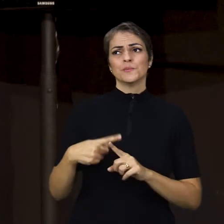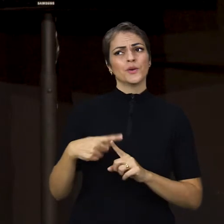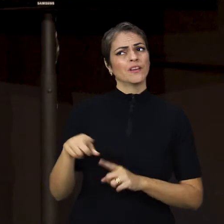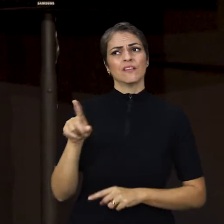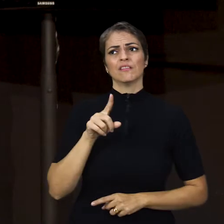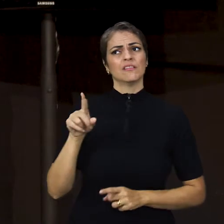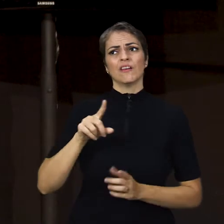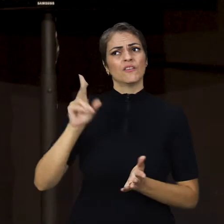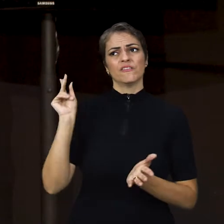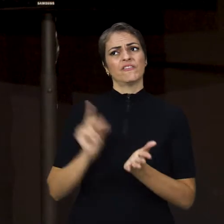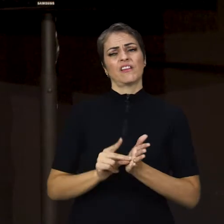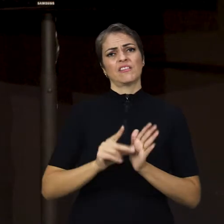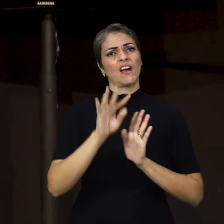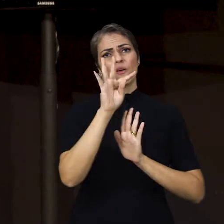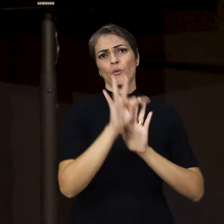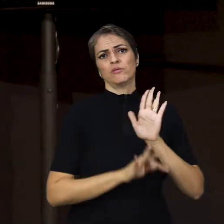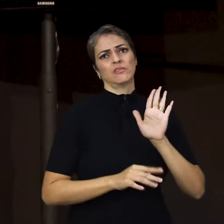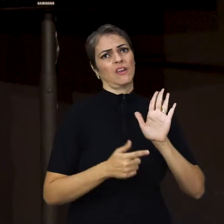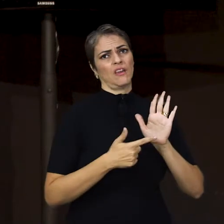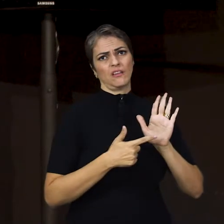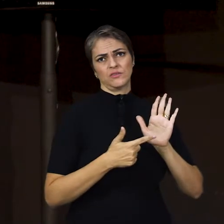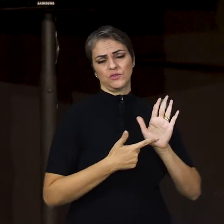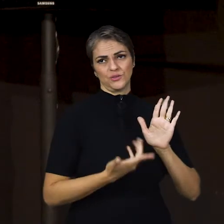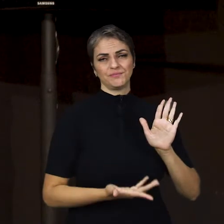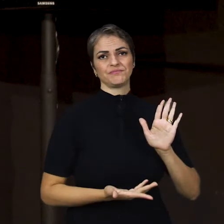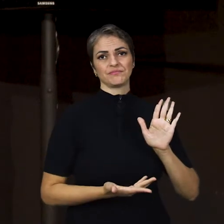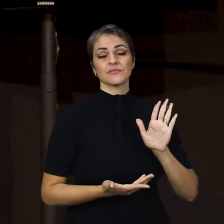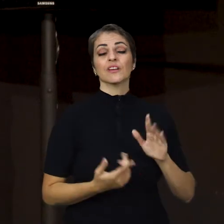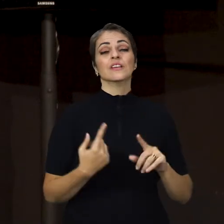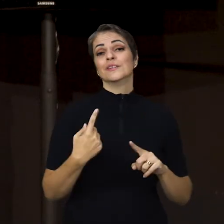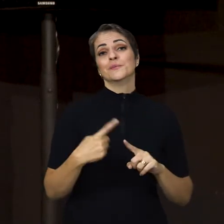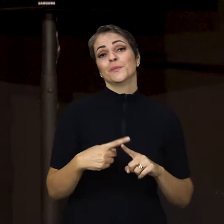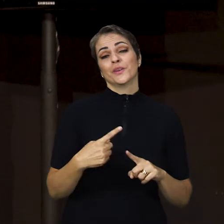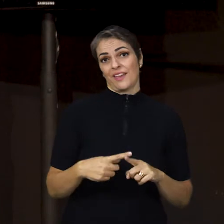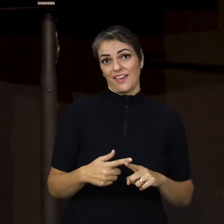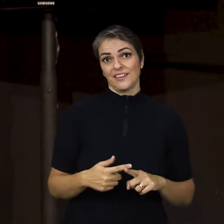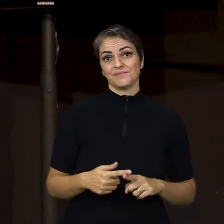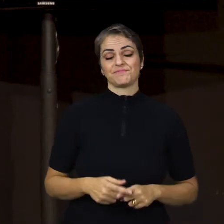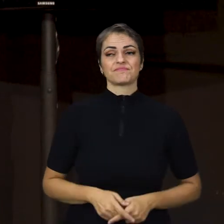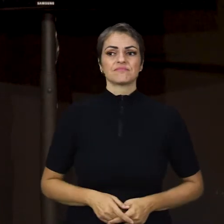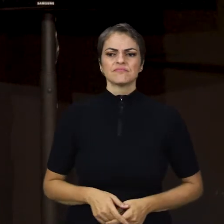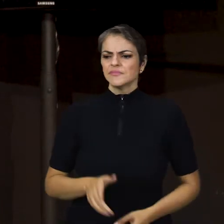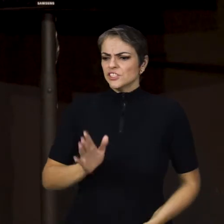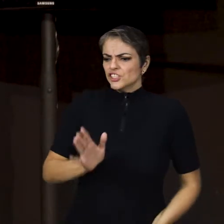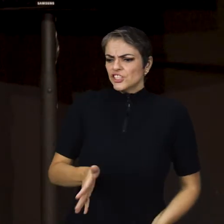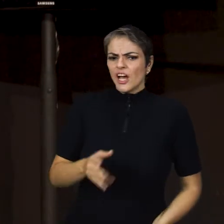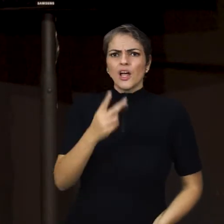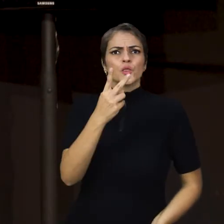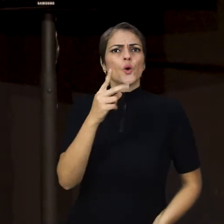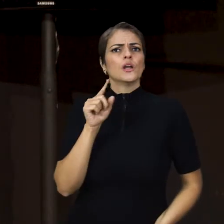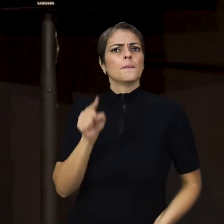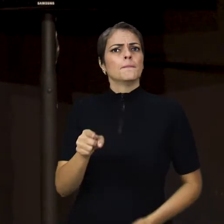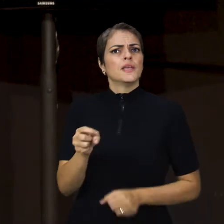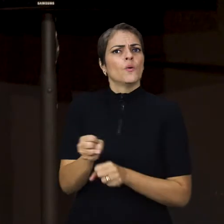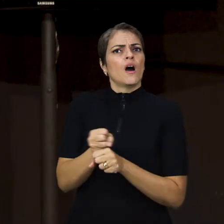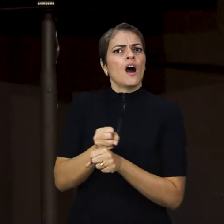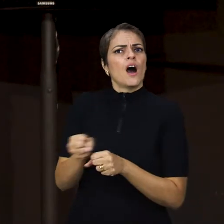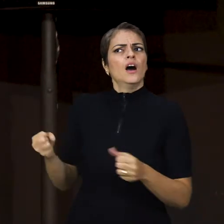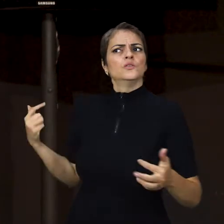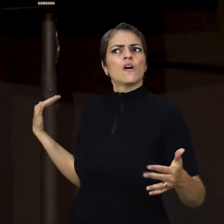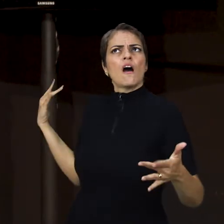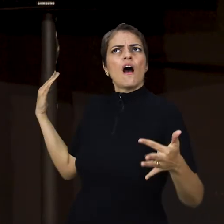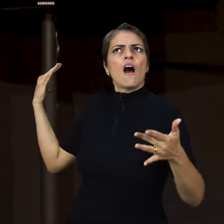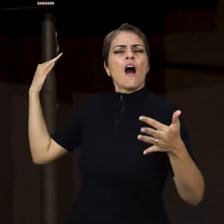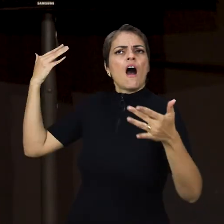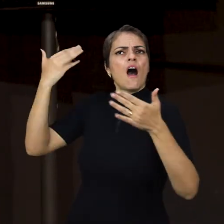texto bíblico de fato se propõe a dizer, simplesmente porque depois de 2000 anos de cristianismo, e